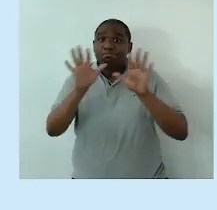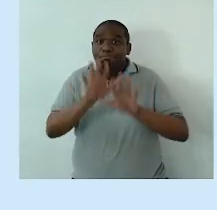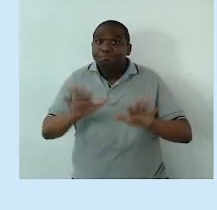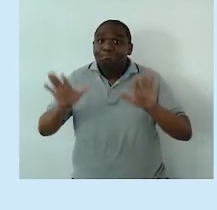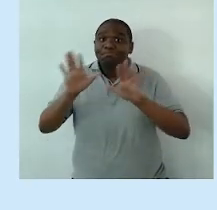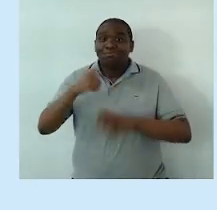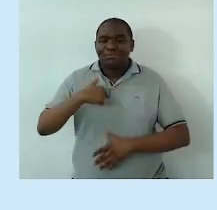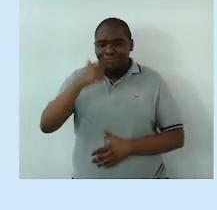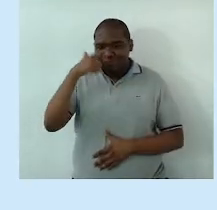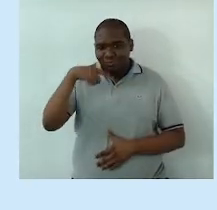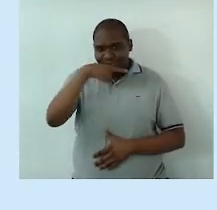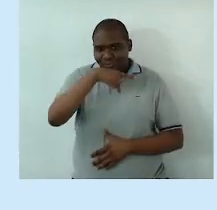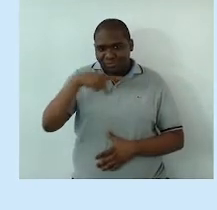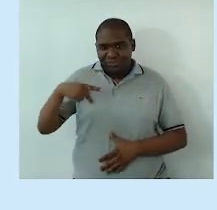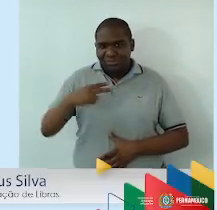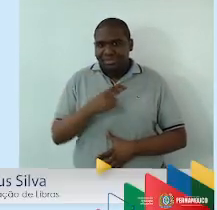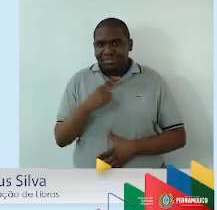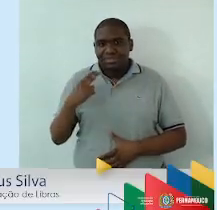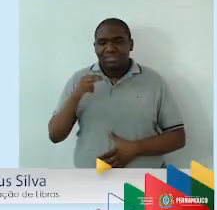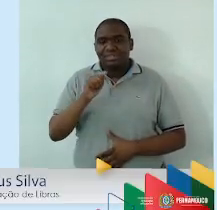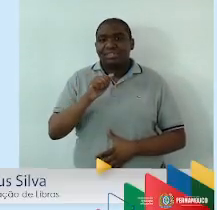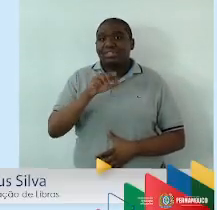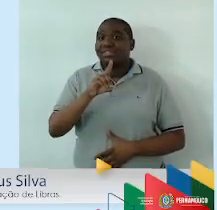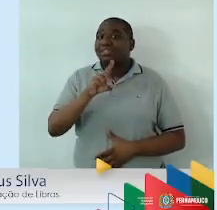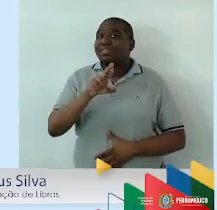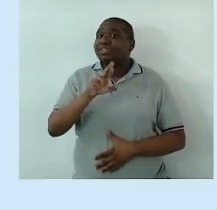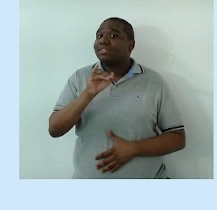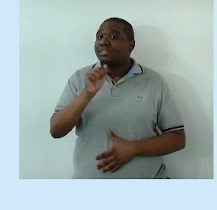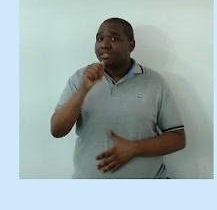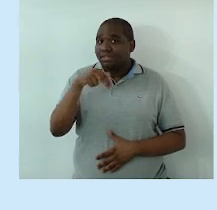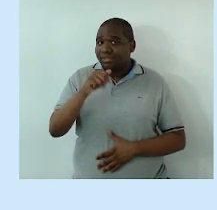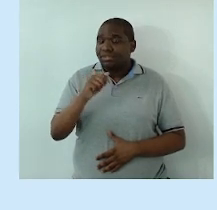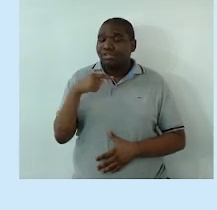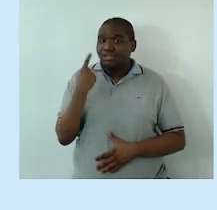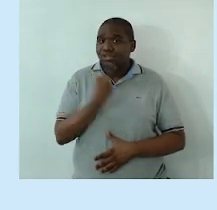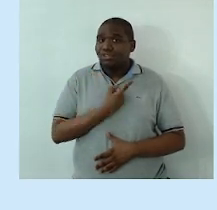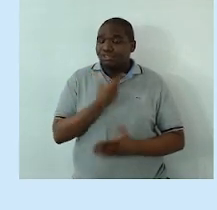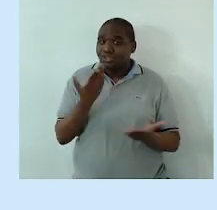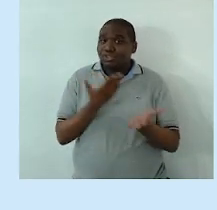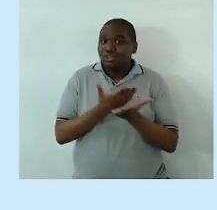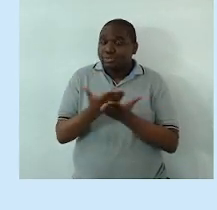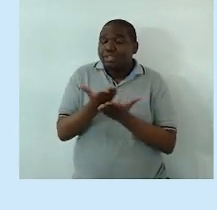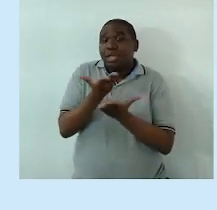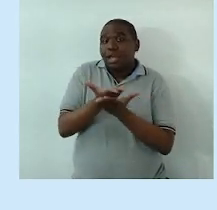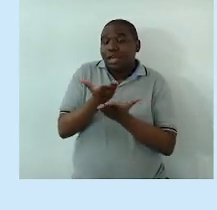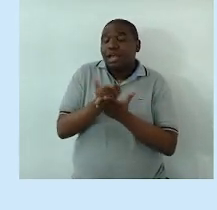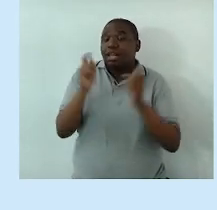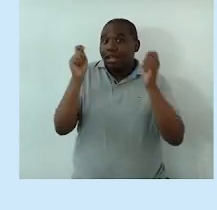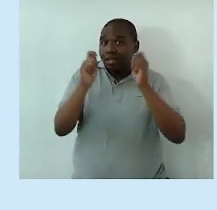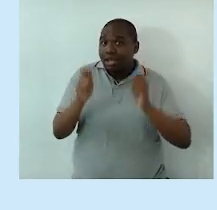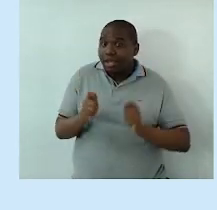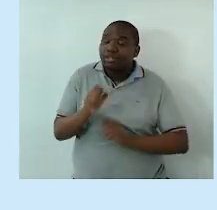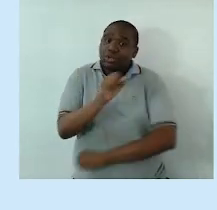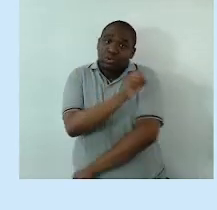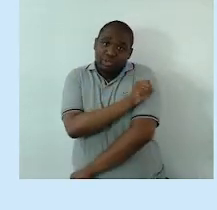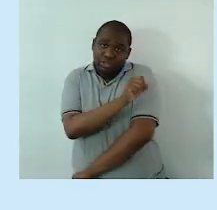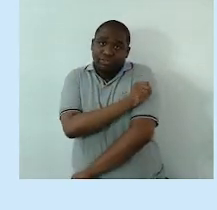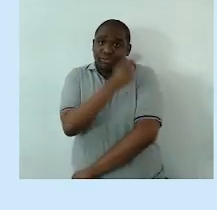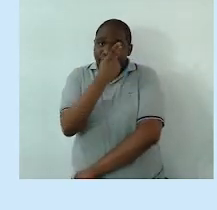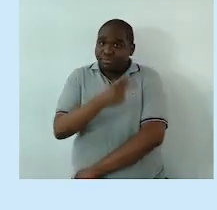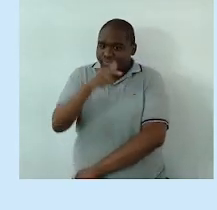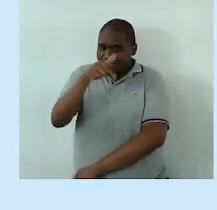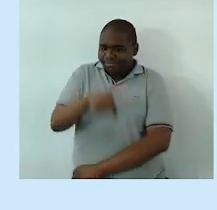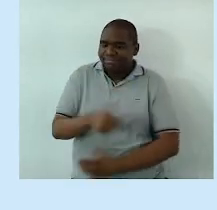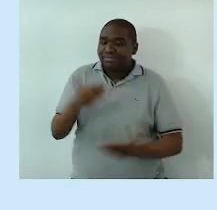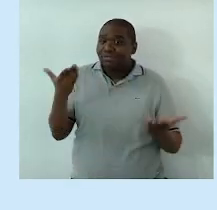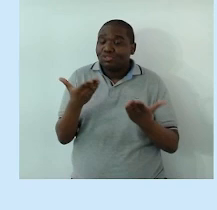Olá, eu sou a professora Adriana Freitas. Estamos começando mais uma aula de artes para os 8º anos pelo EducaPE. O tema